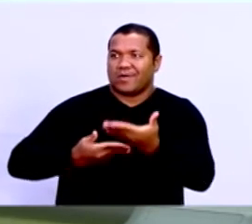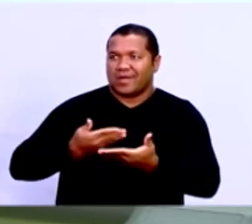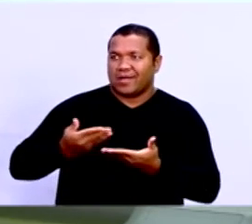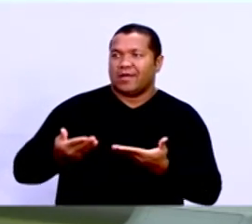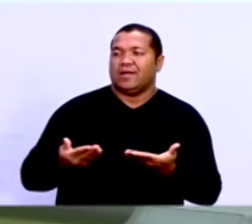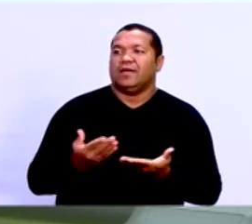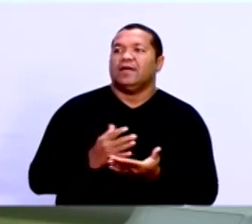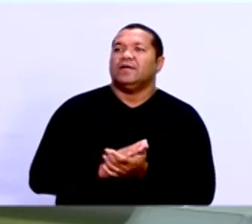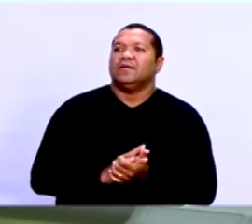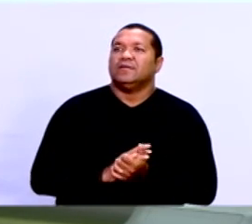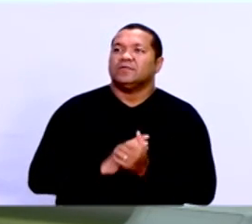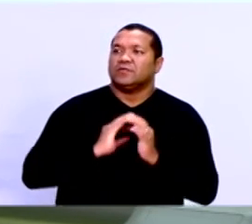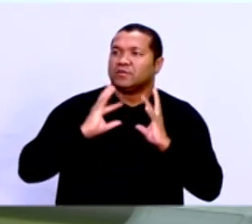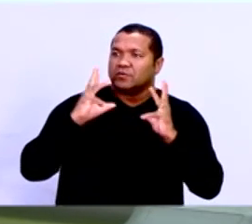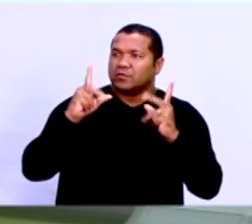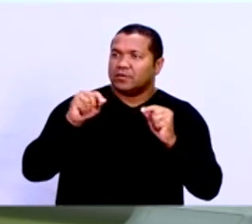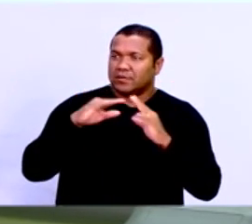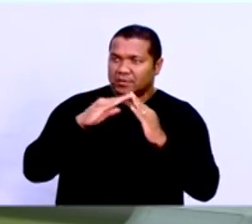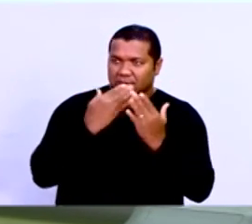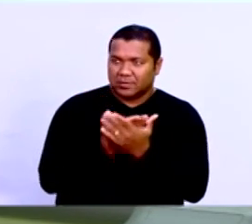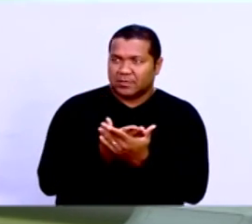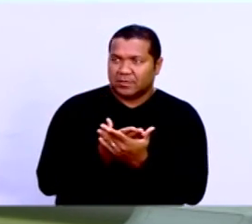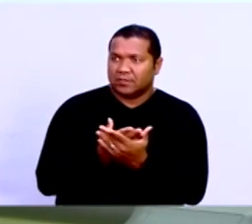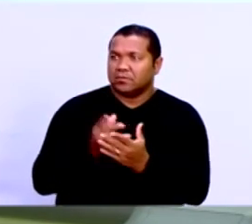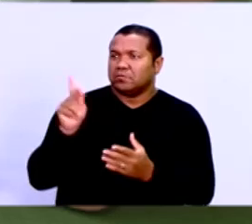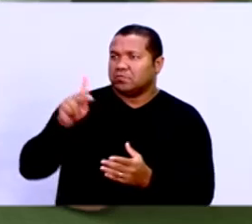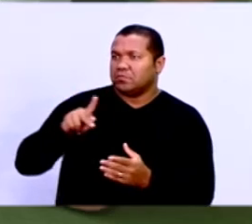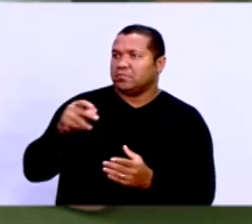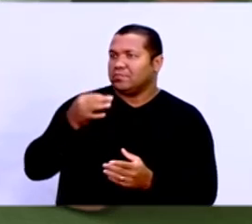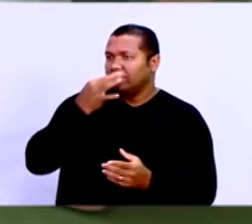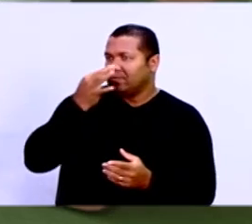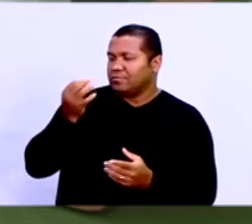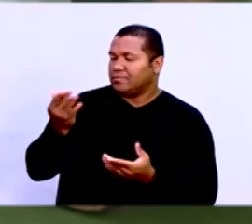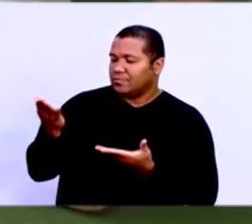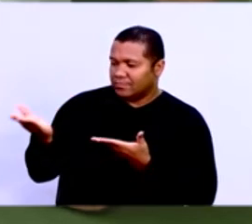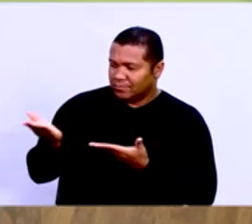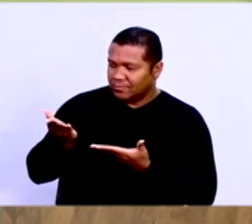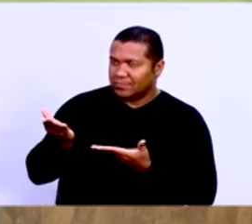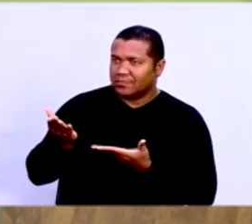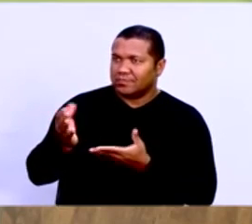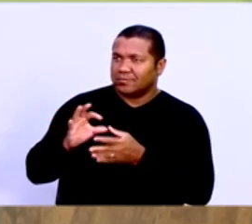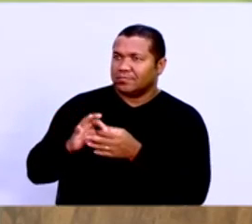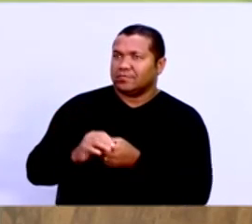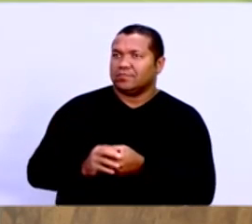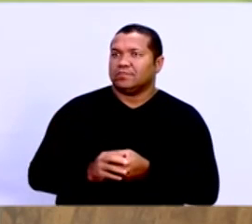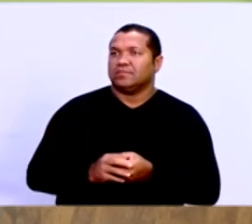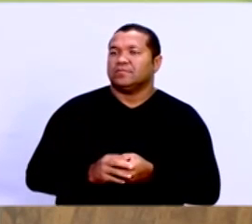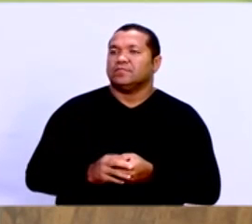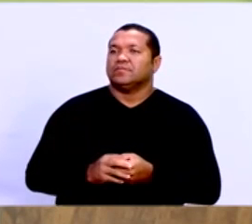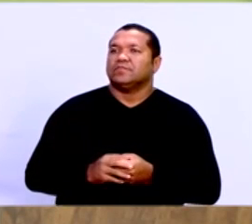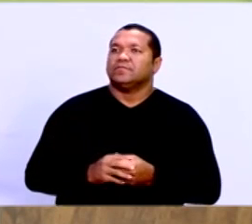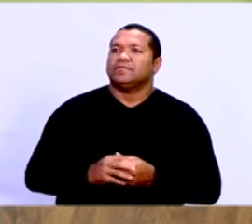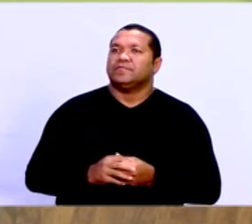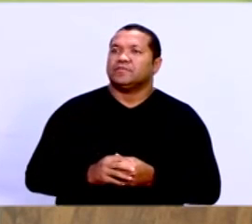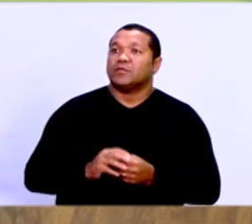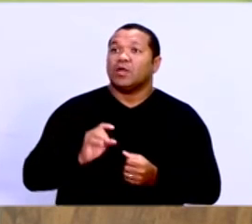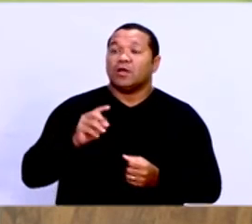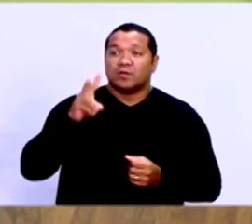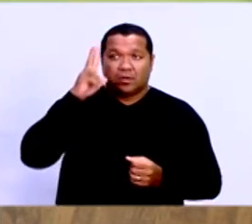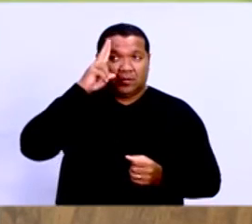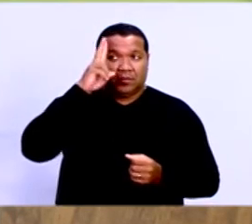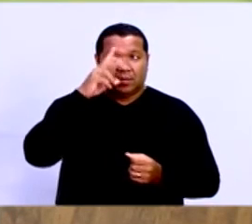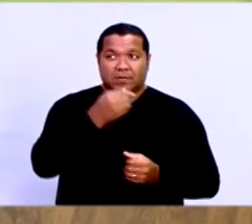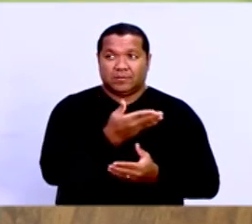durante todas as aulas é professora mais alguma colocação é só lembrar a